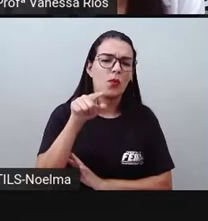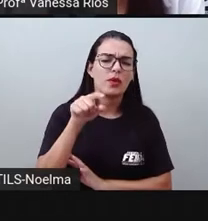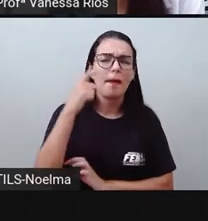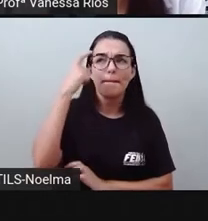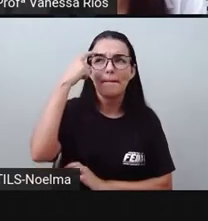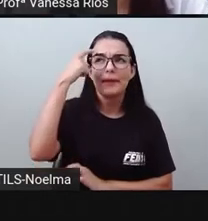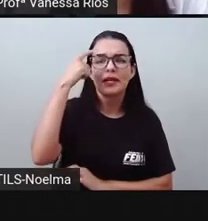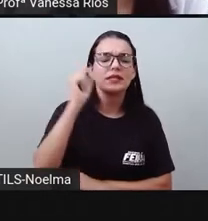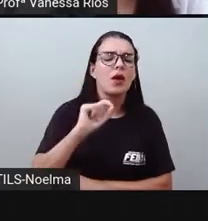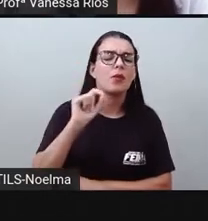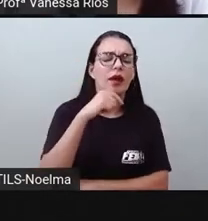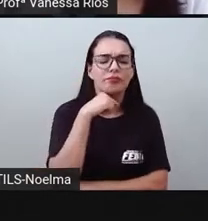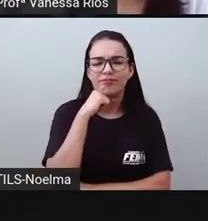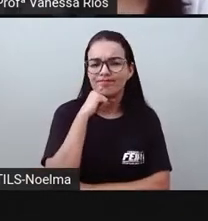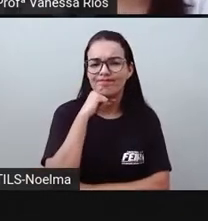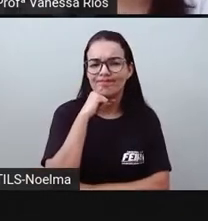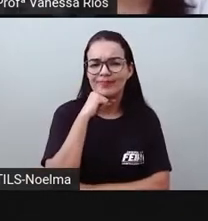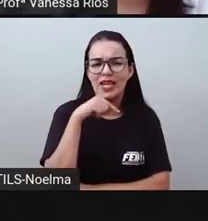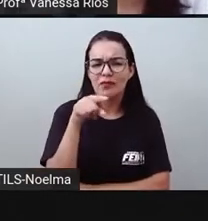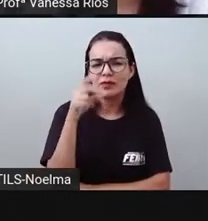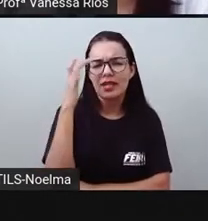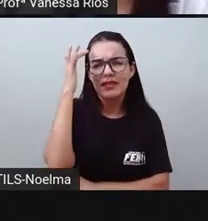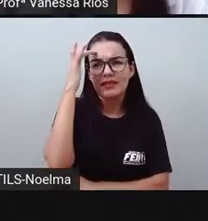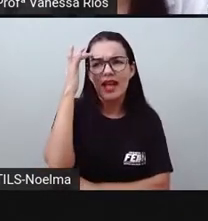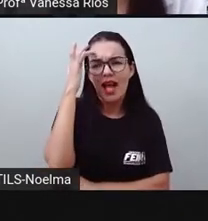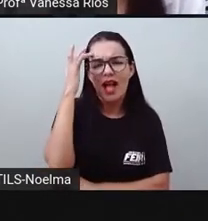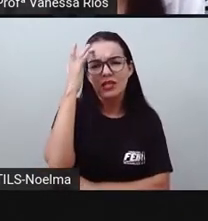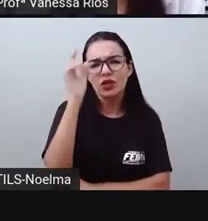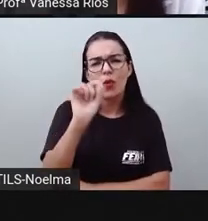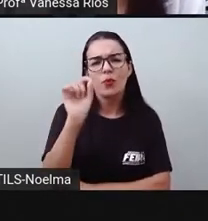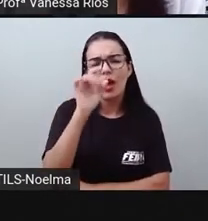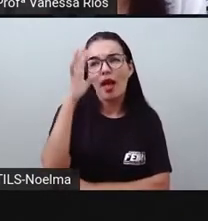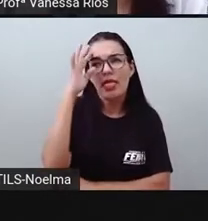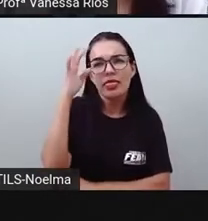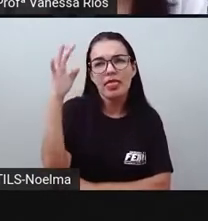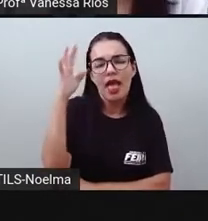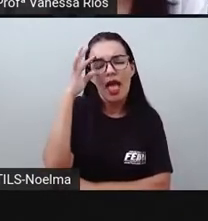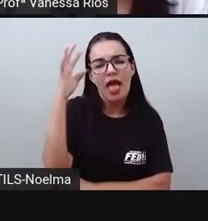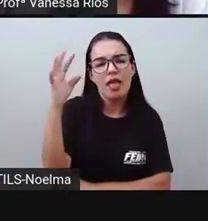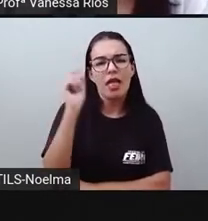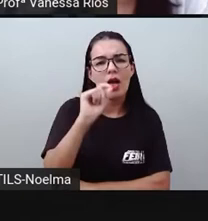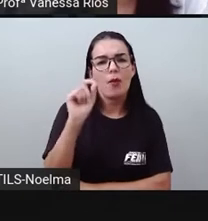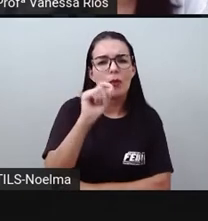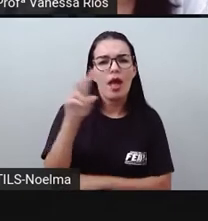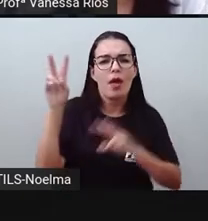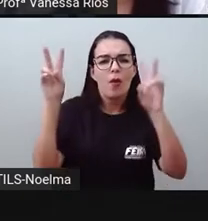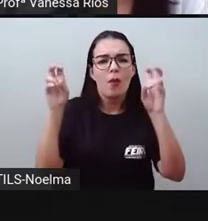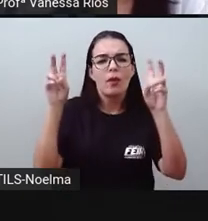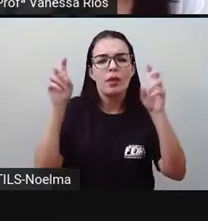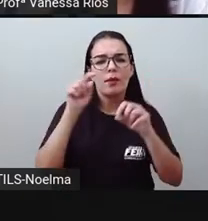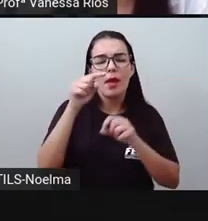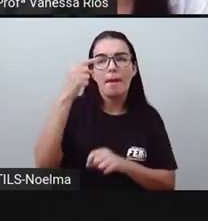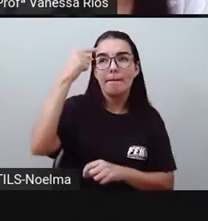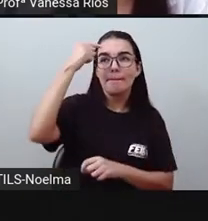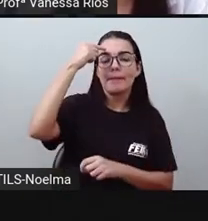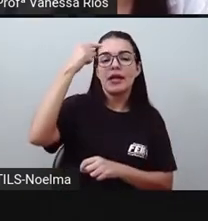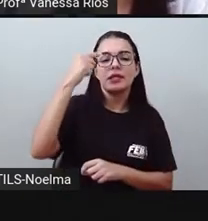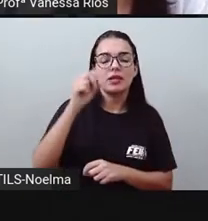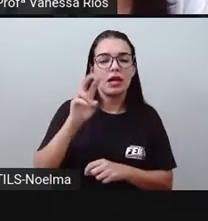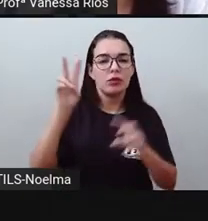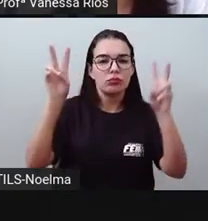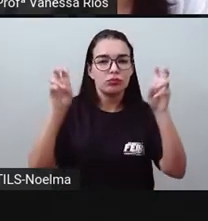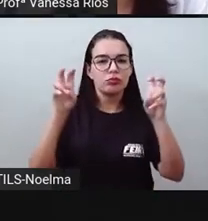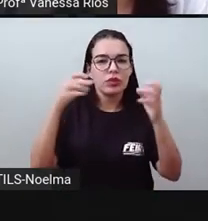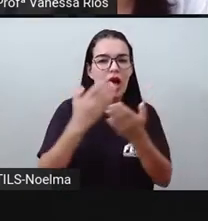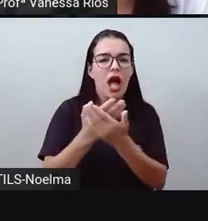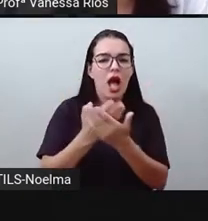vocês pensam? O que é que passa pela cabeça de vocês? Quais são as ideias, que fazem com que vocês pensem no